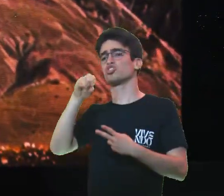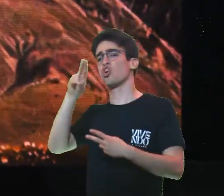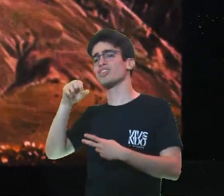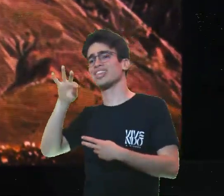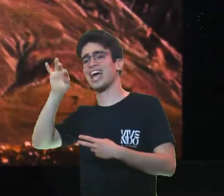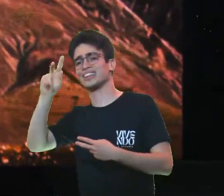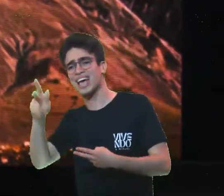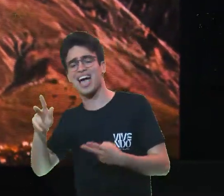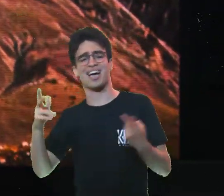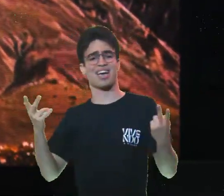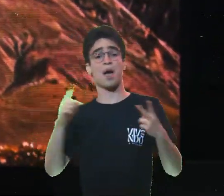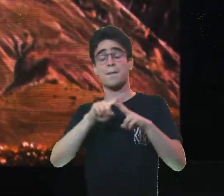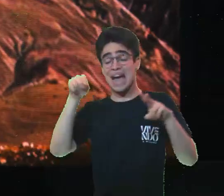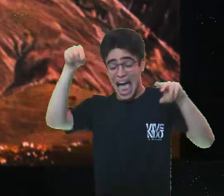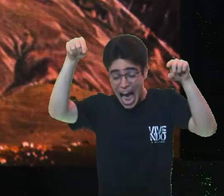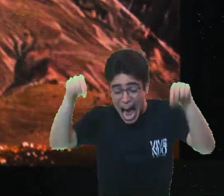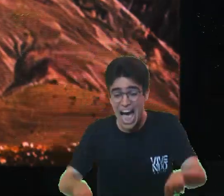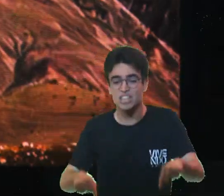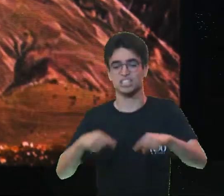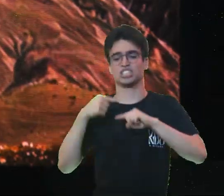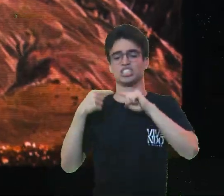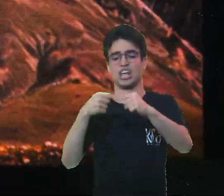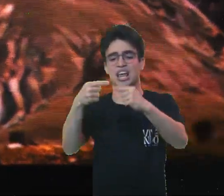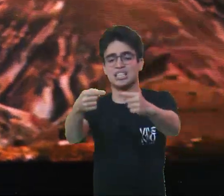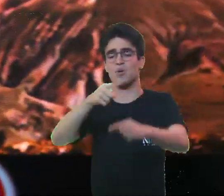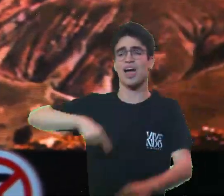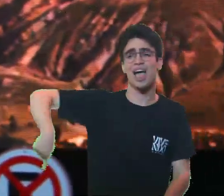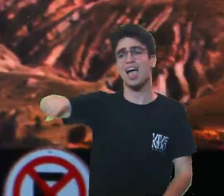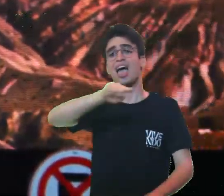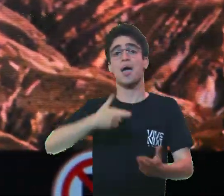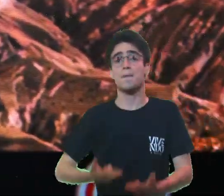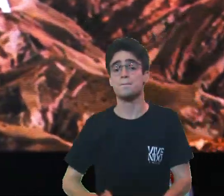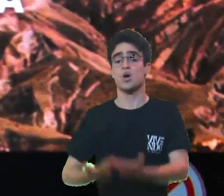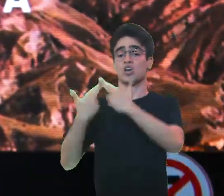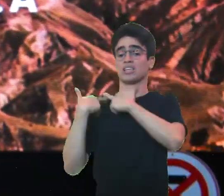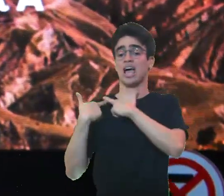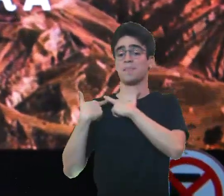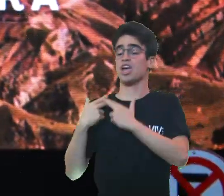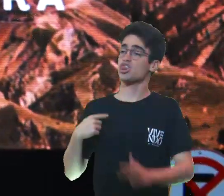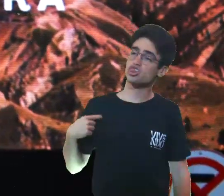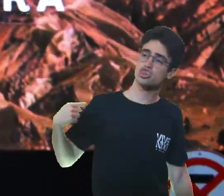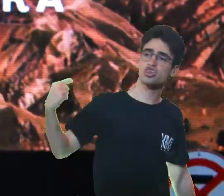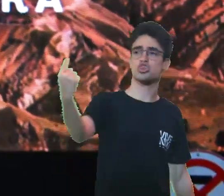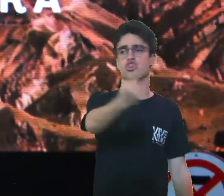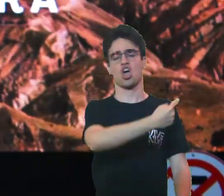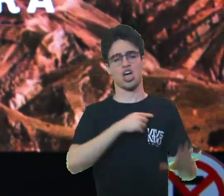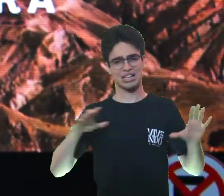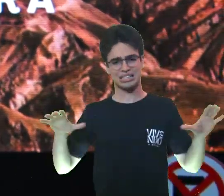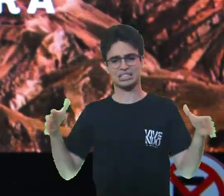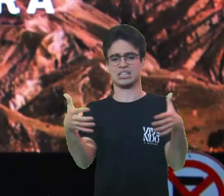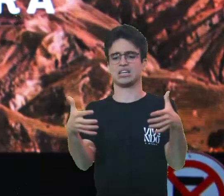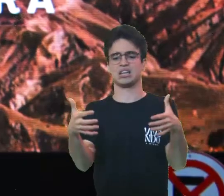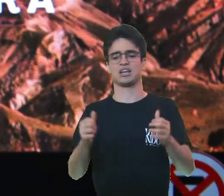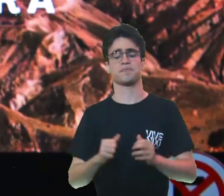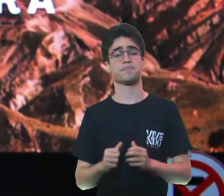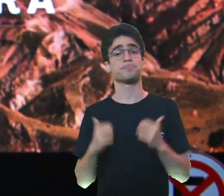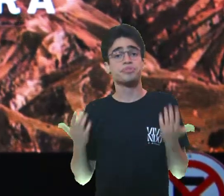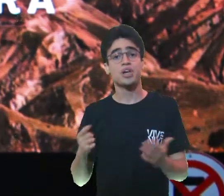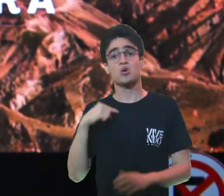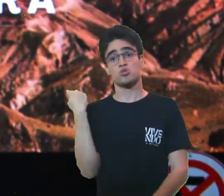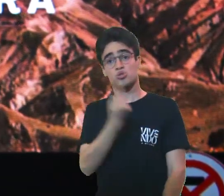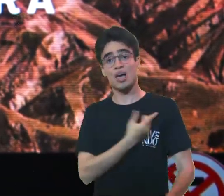mas esta geração é responsabilidade nossa. E esse erguer os olhos é